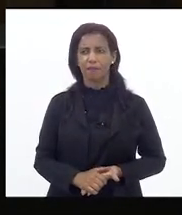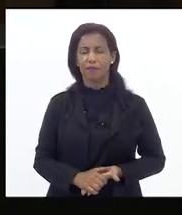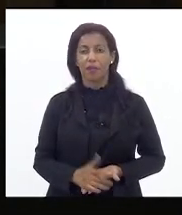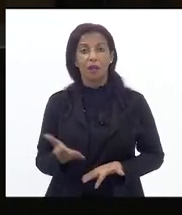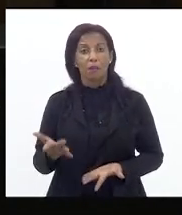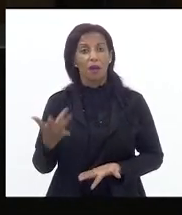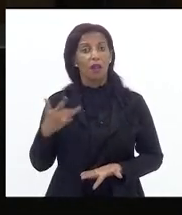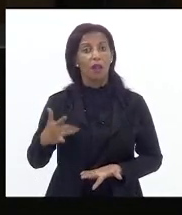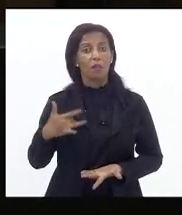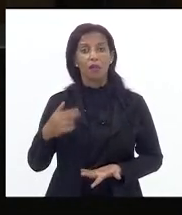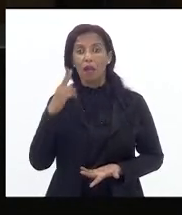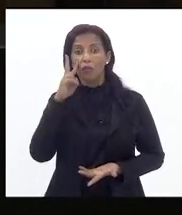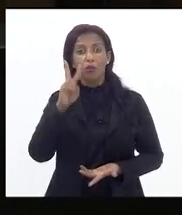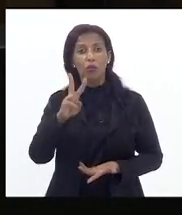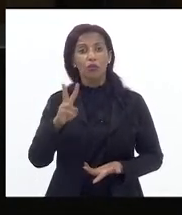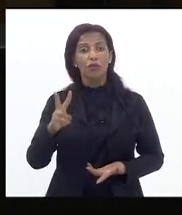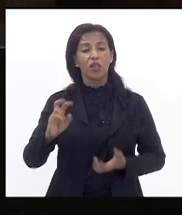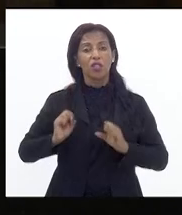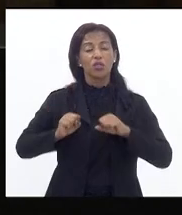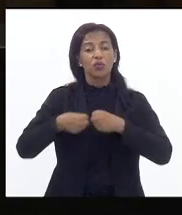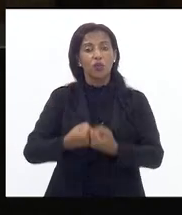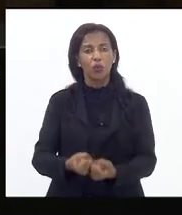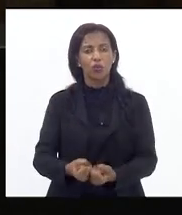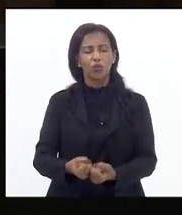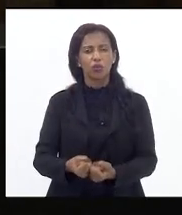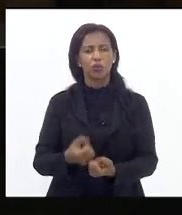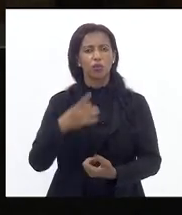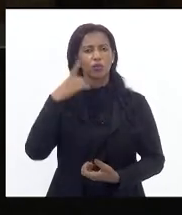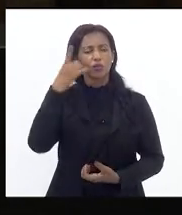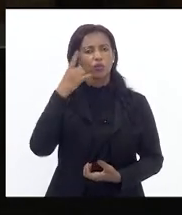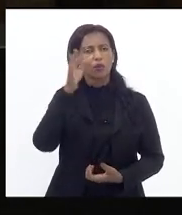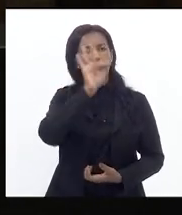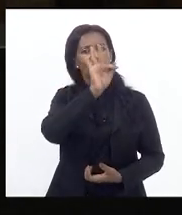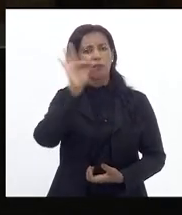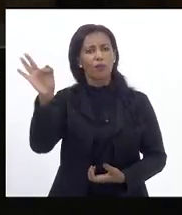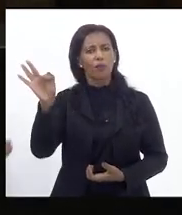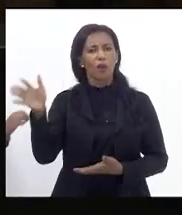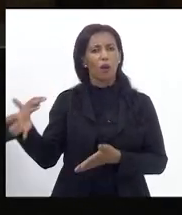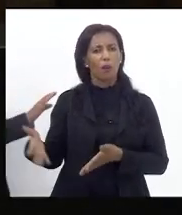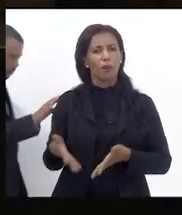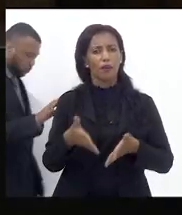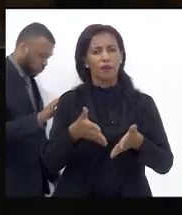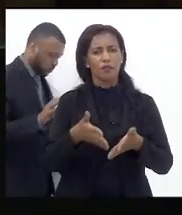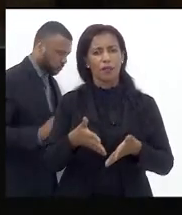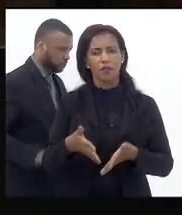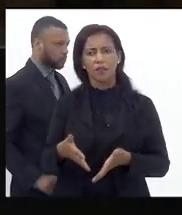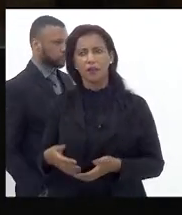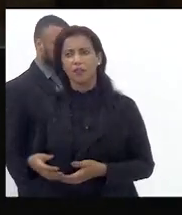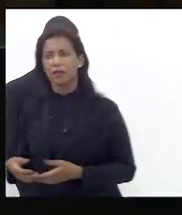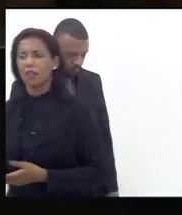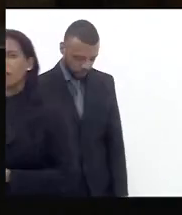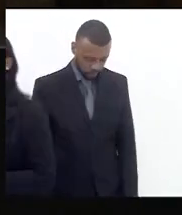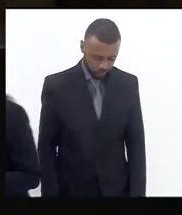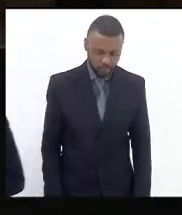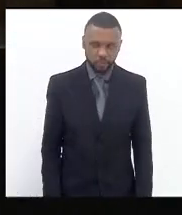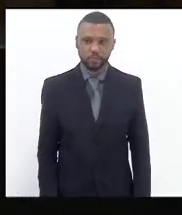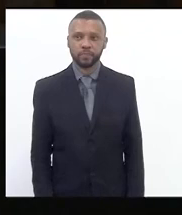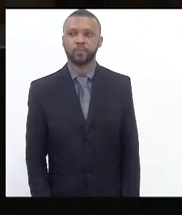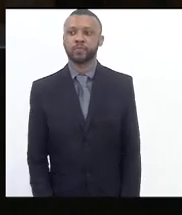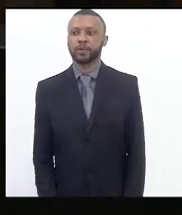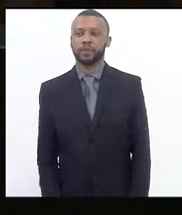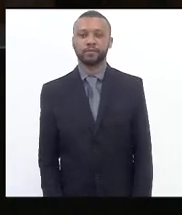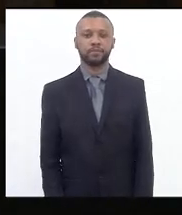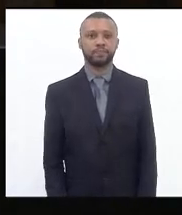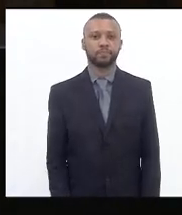lamentável que não vi tanto esforço dos deputados federais para que fizessem para que não tivesse tanto